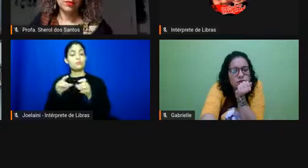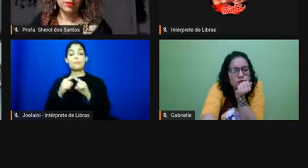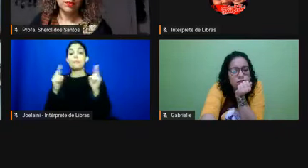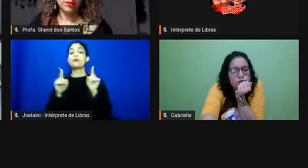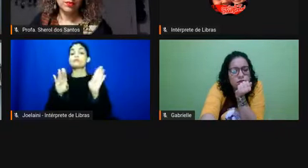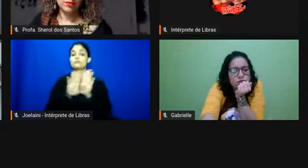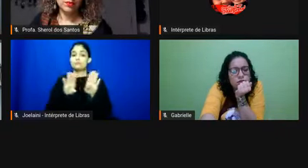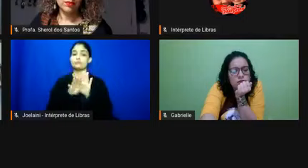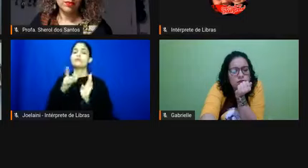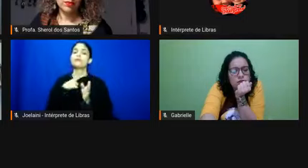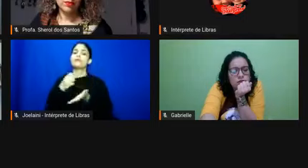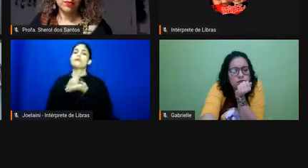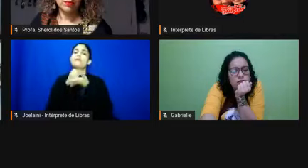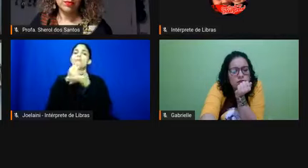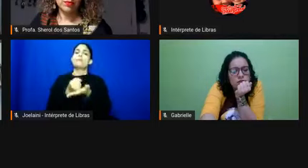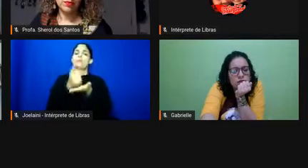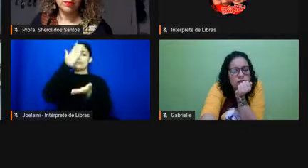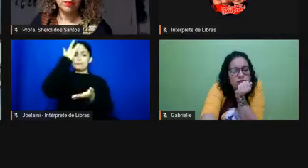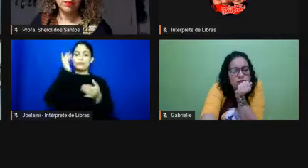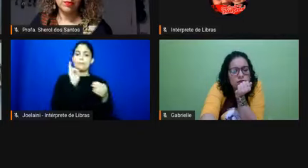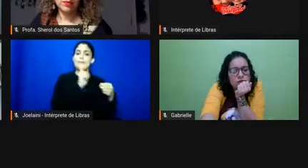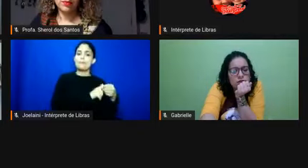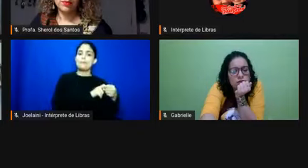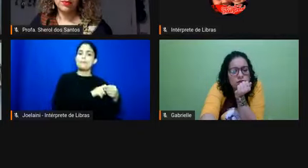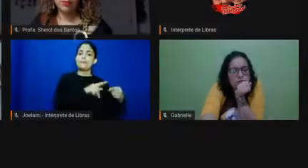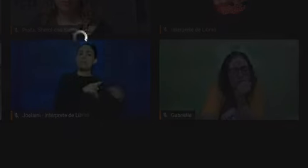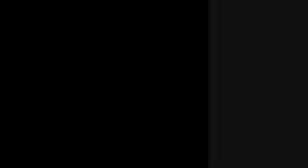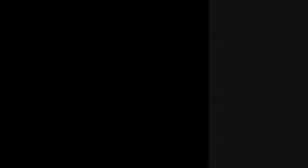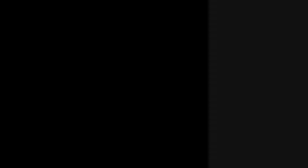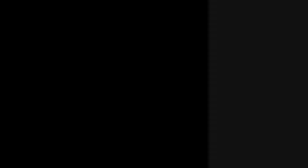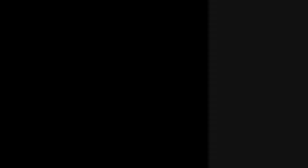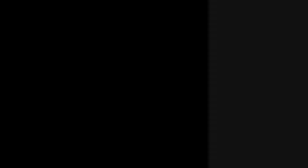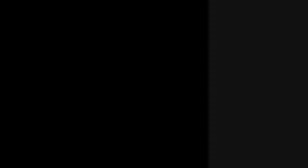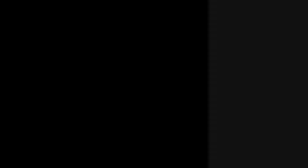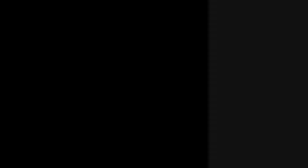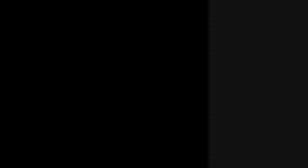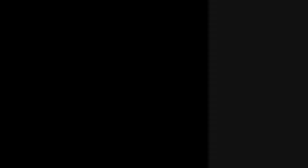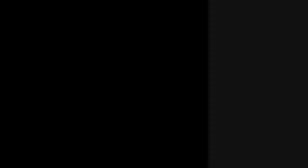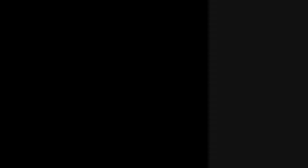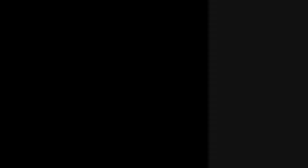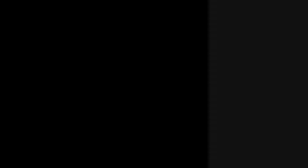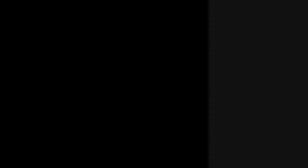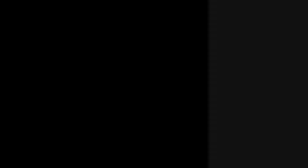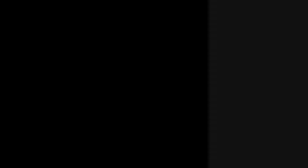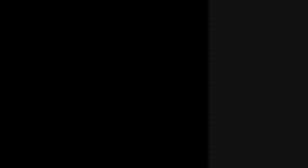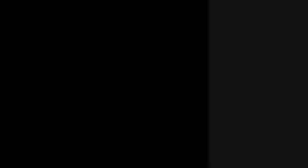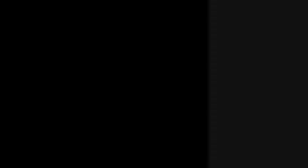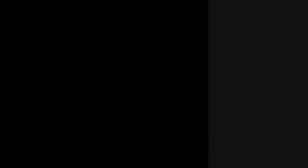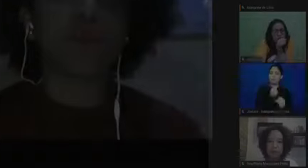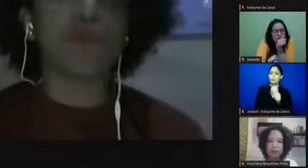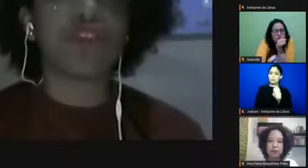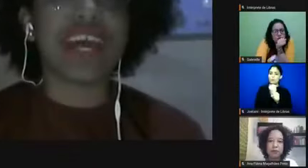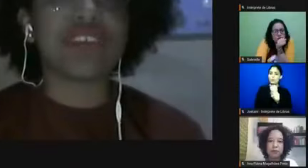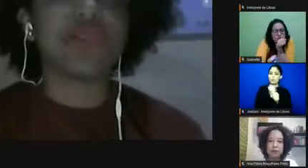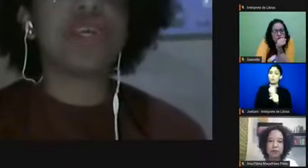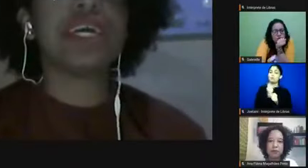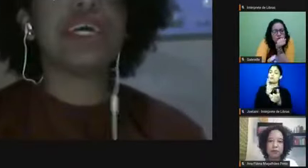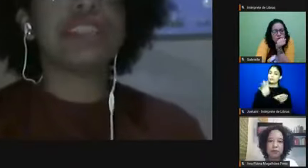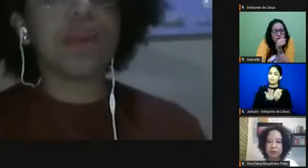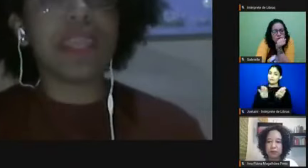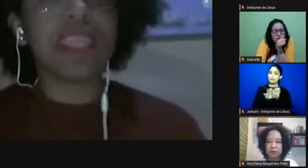apoio de alguns parceiros, com o professor Enio Brigio, que nos acompanha há muitos anos, e também organiza esse livro,